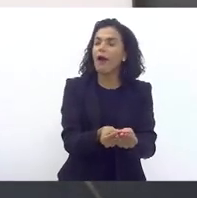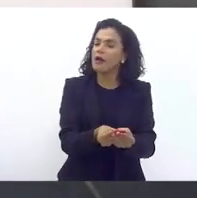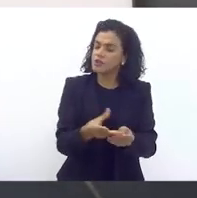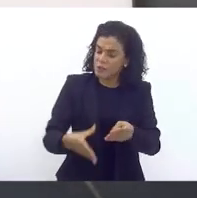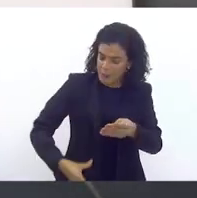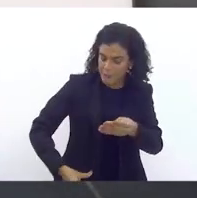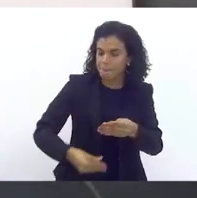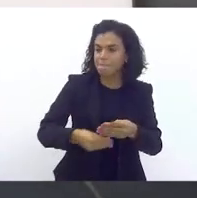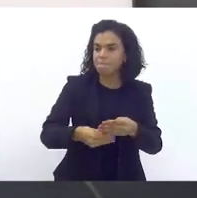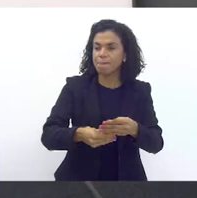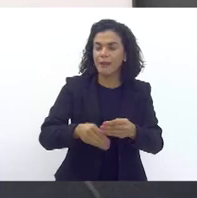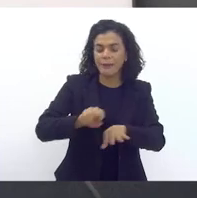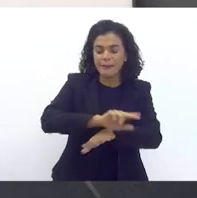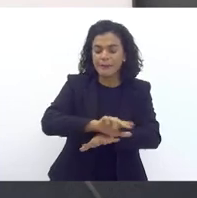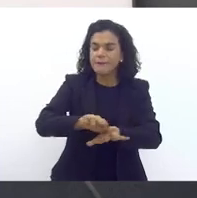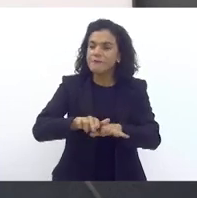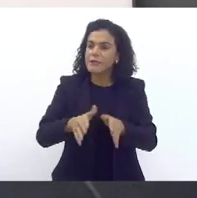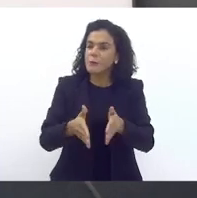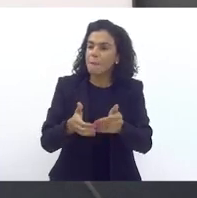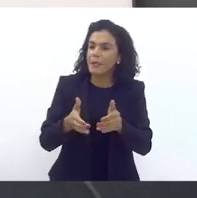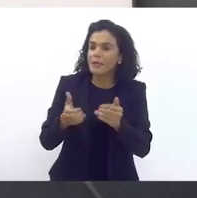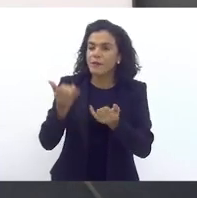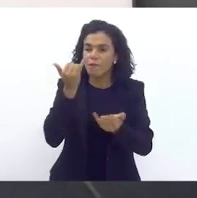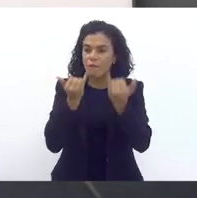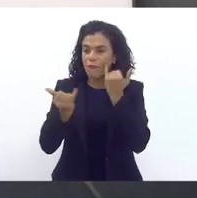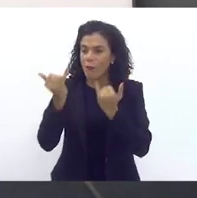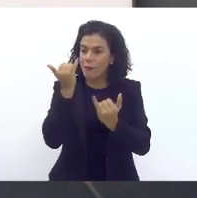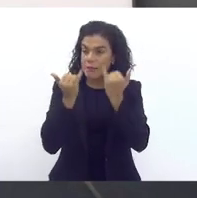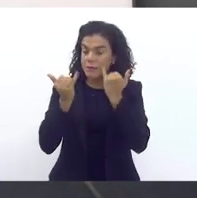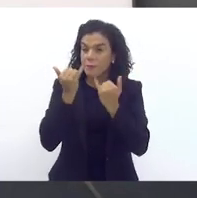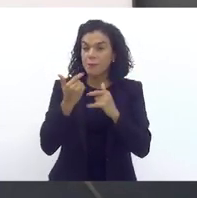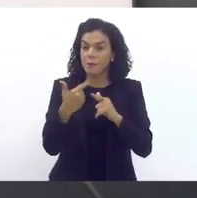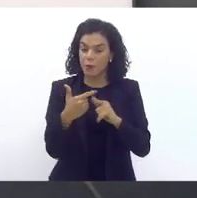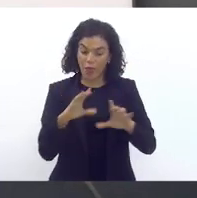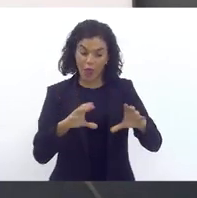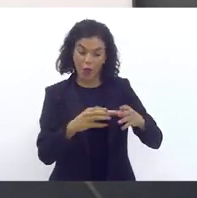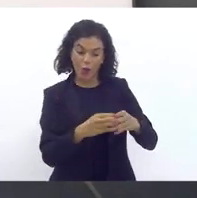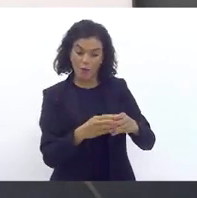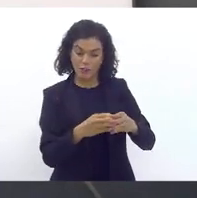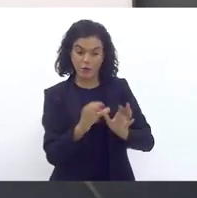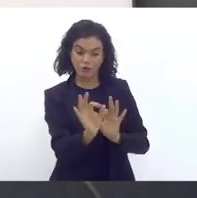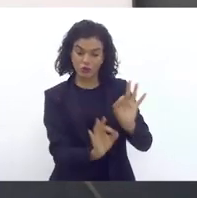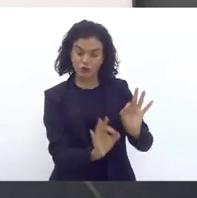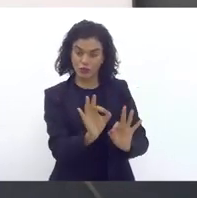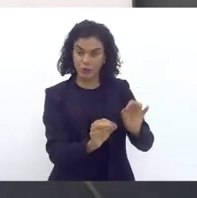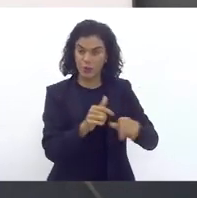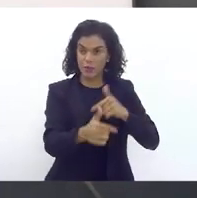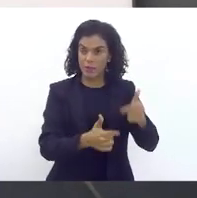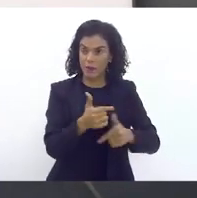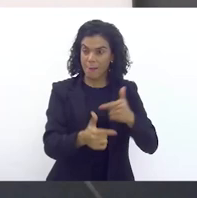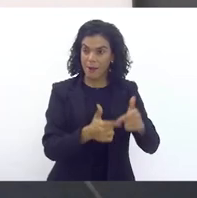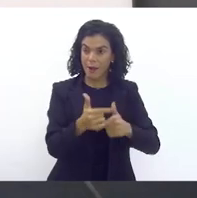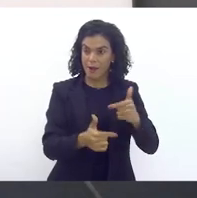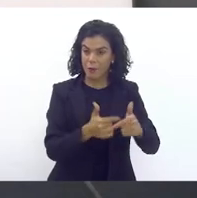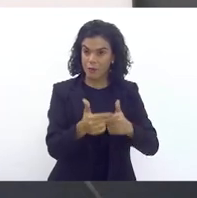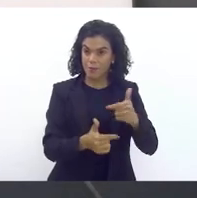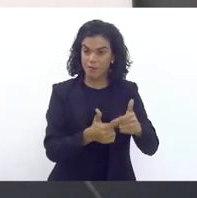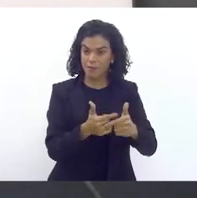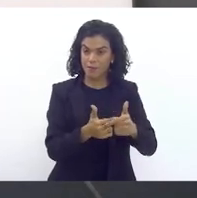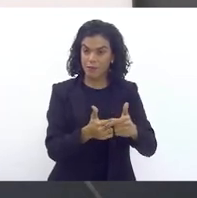reitera diversos pedidos de informação, porque a Comissão de Gestão do Trabalho, Educação e Saúde do Conselho Estadual de